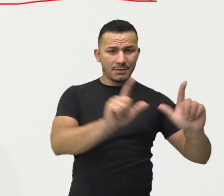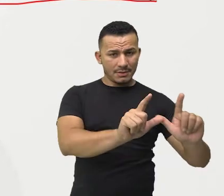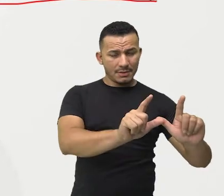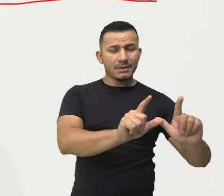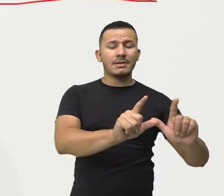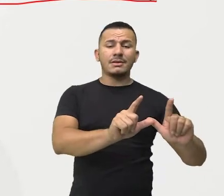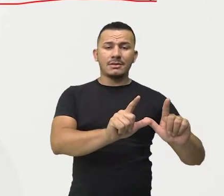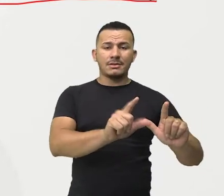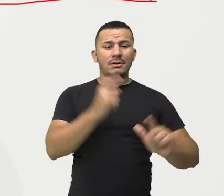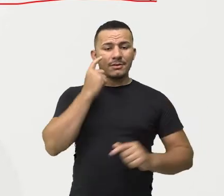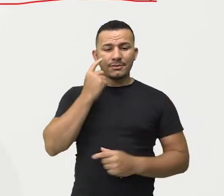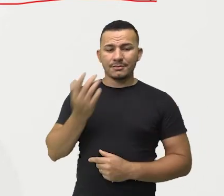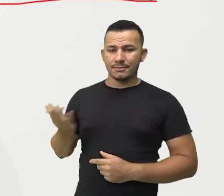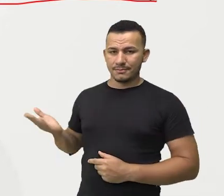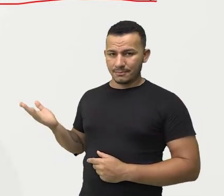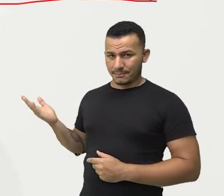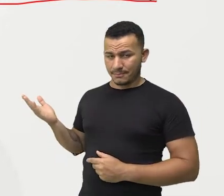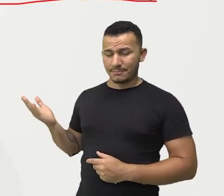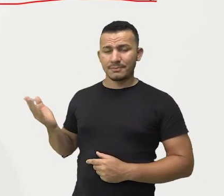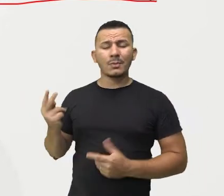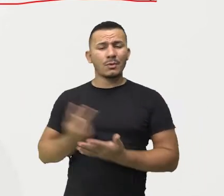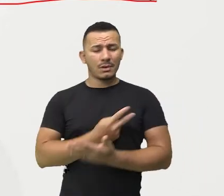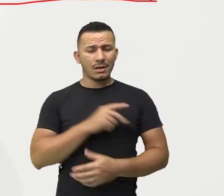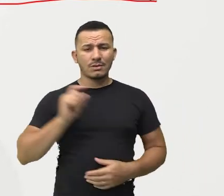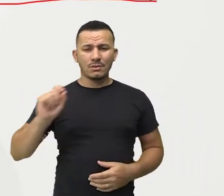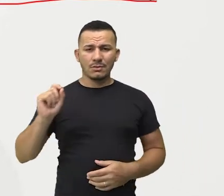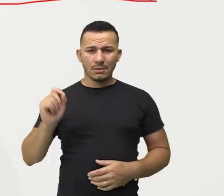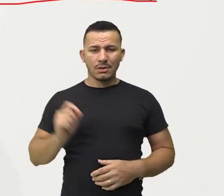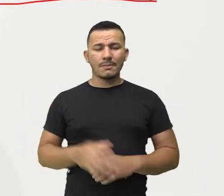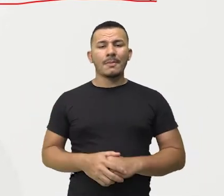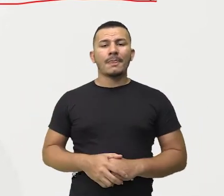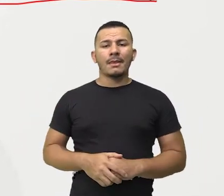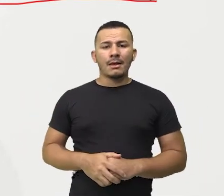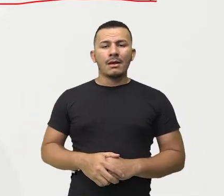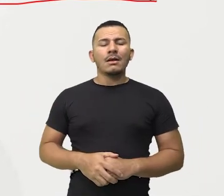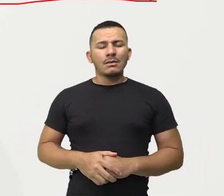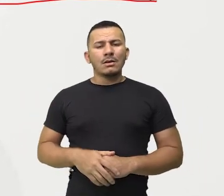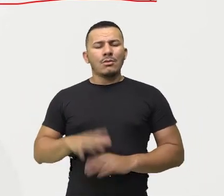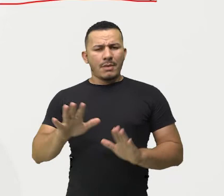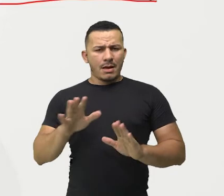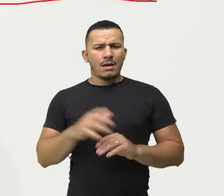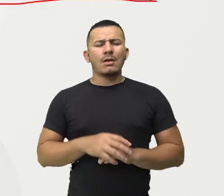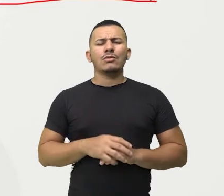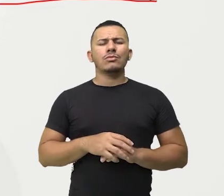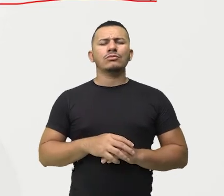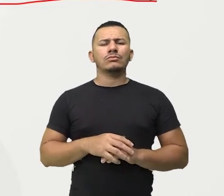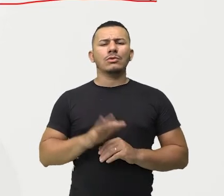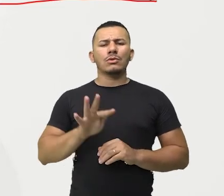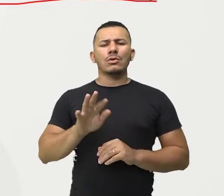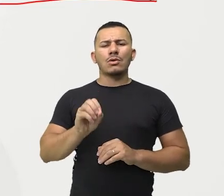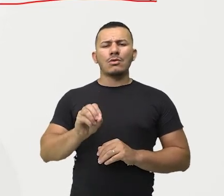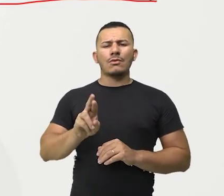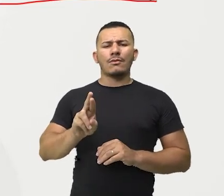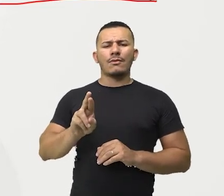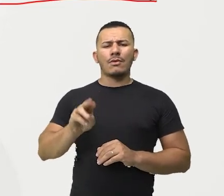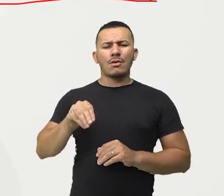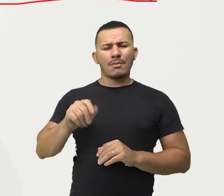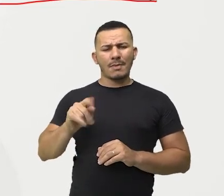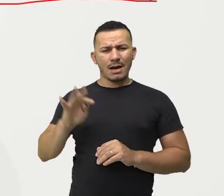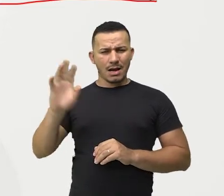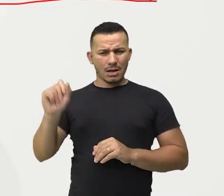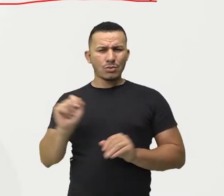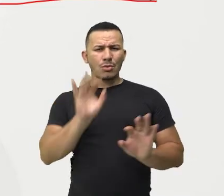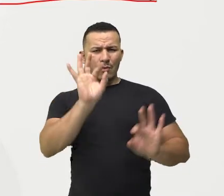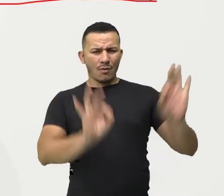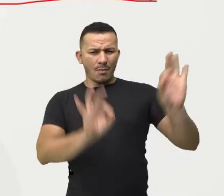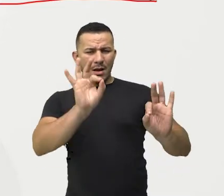a figura é ampliada ou reduzida, ou seja, quando a forma é mantida, mas as